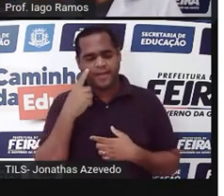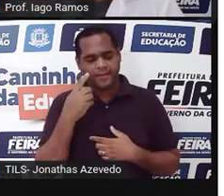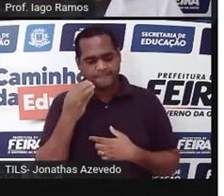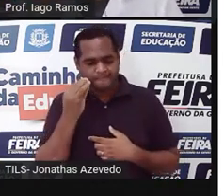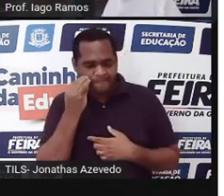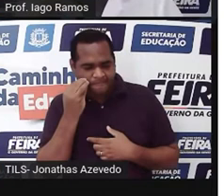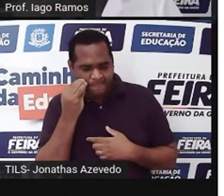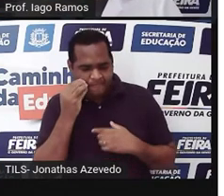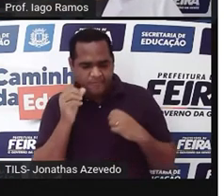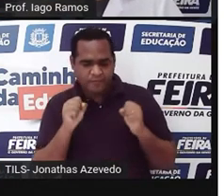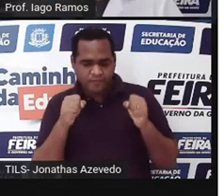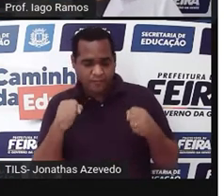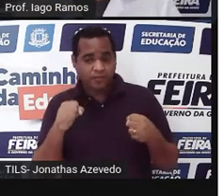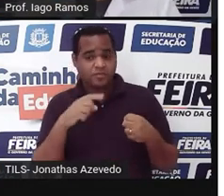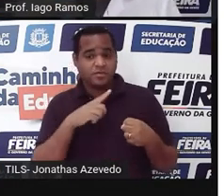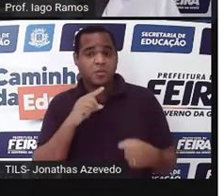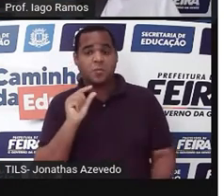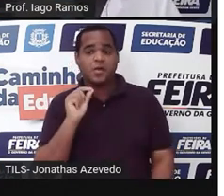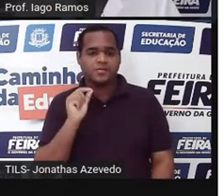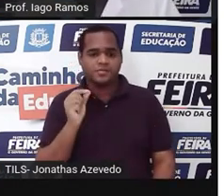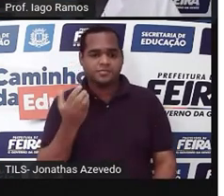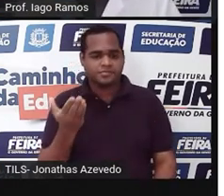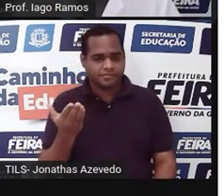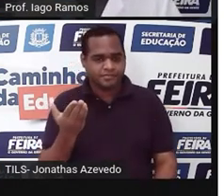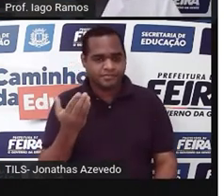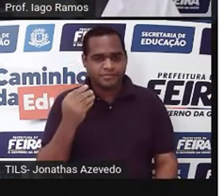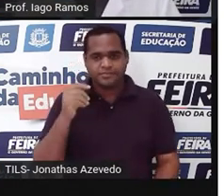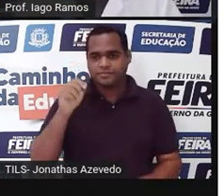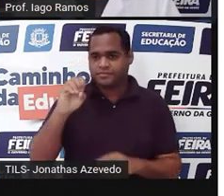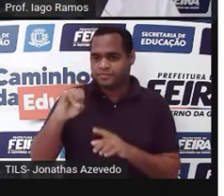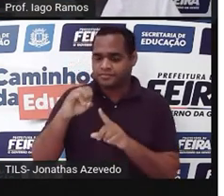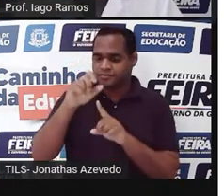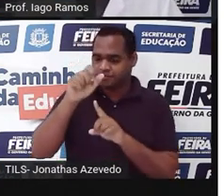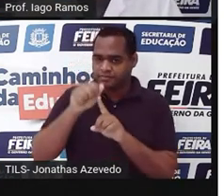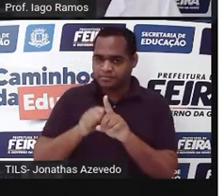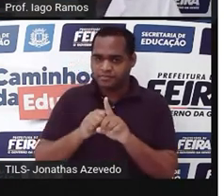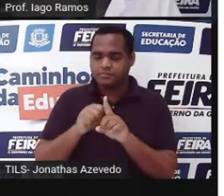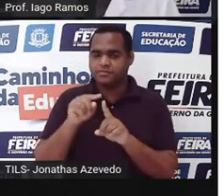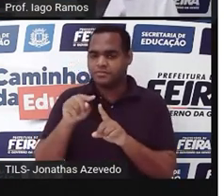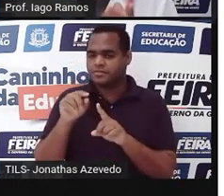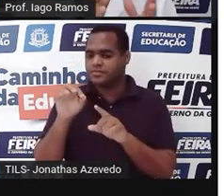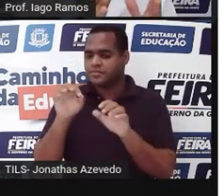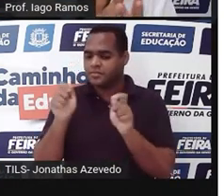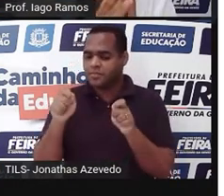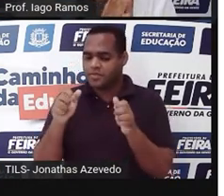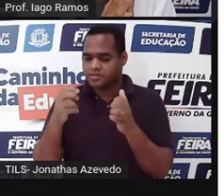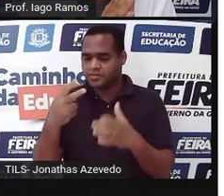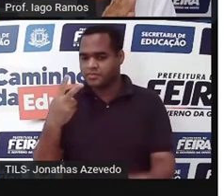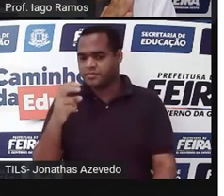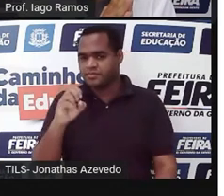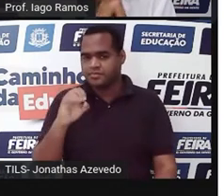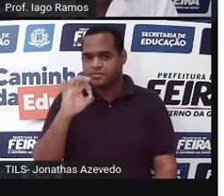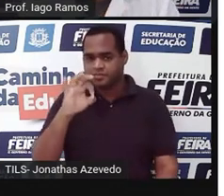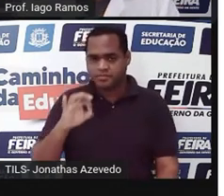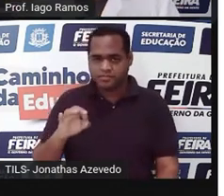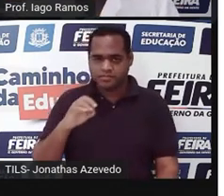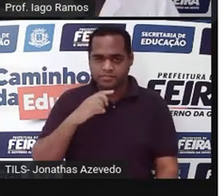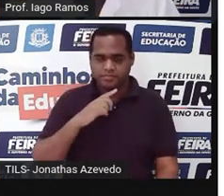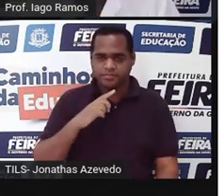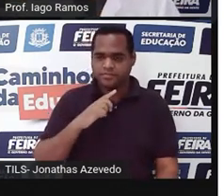tentados a pensar no seguinte sem um mês o produto aumentou Vinte por cento